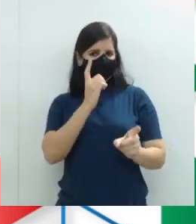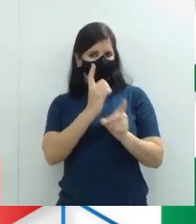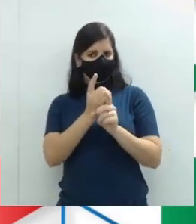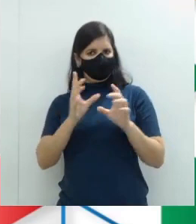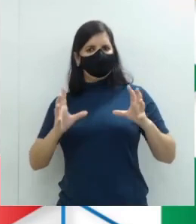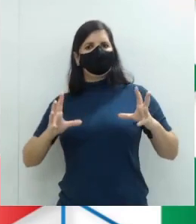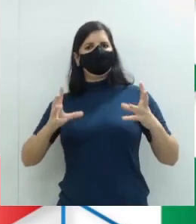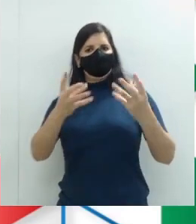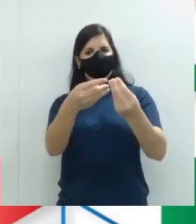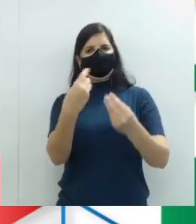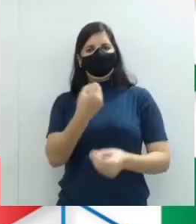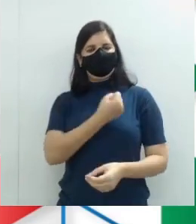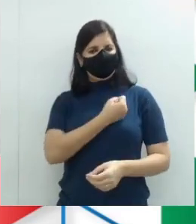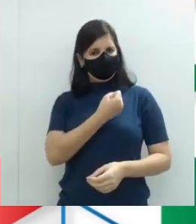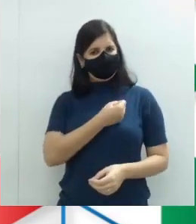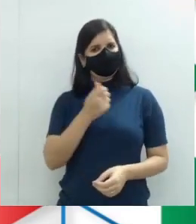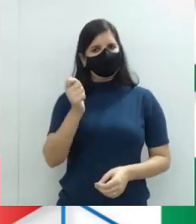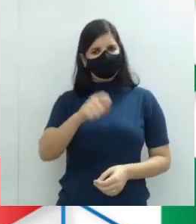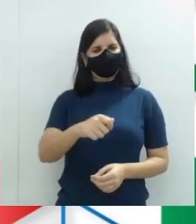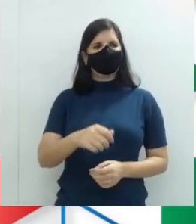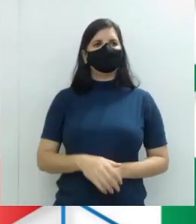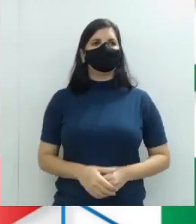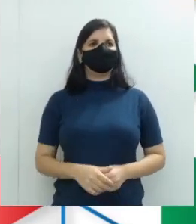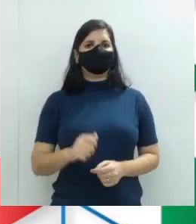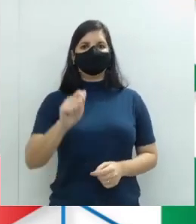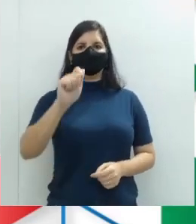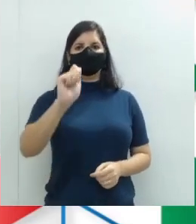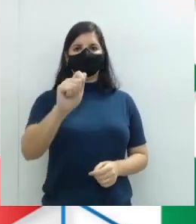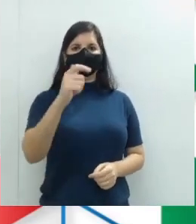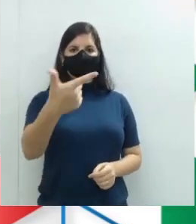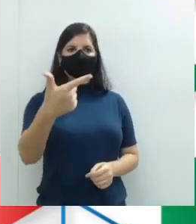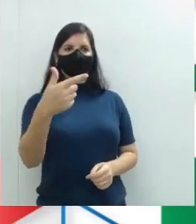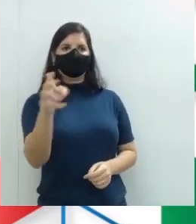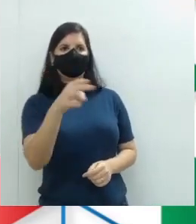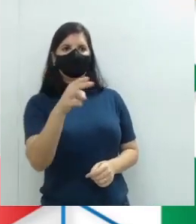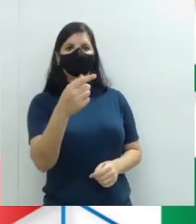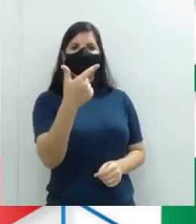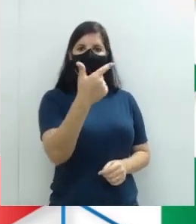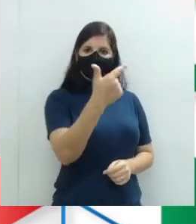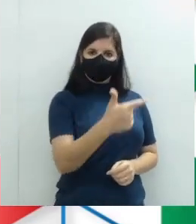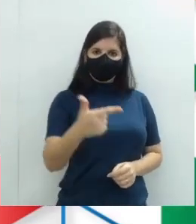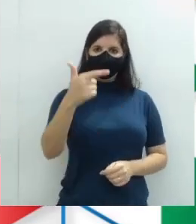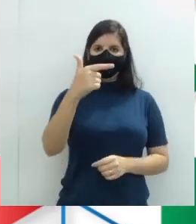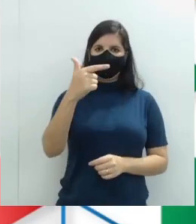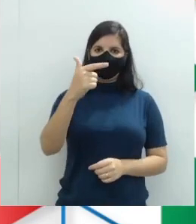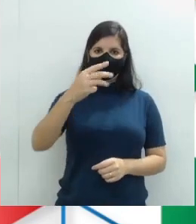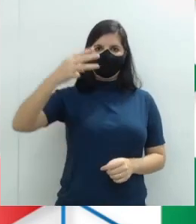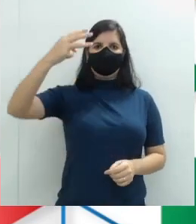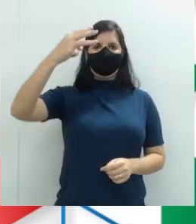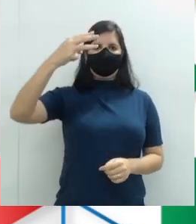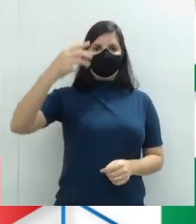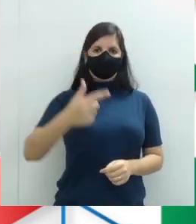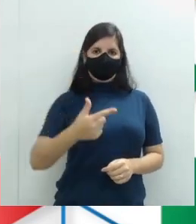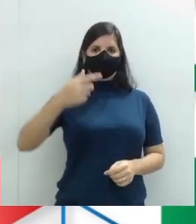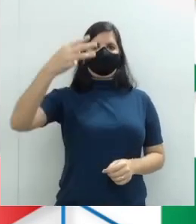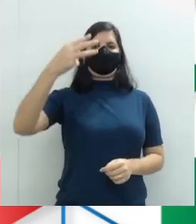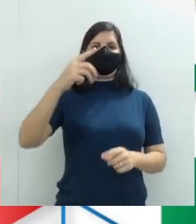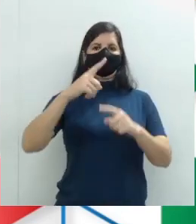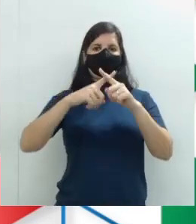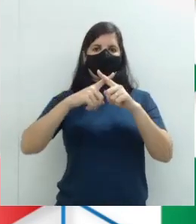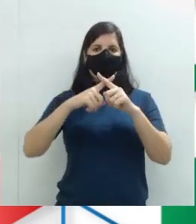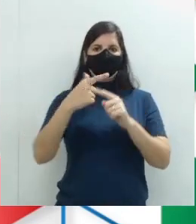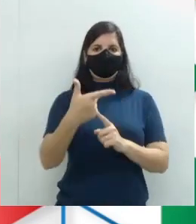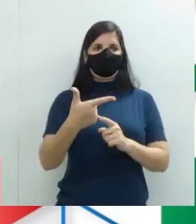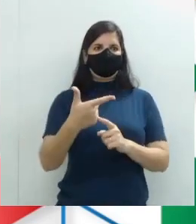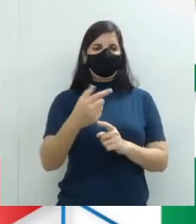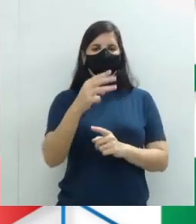calculo todos eles exatamente. Então, vamos fazer isso na sequência. Quem é A2? 2 ao cubo. E quanto